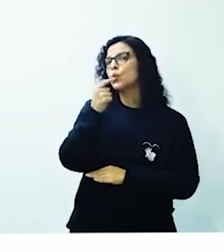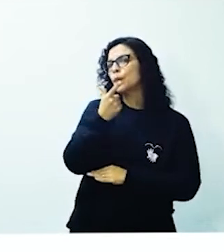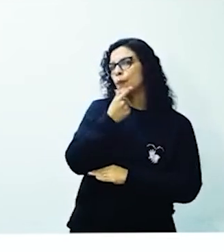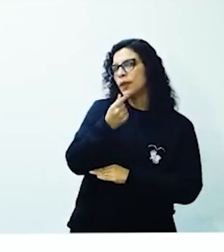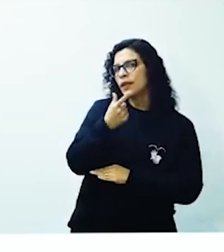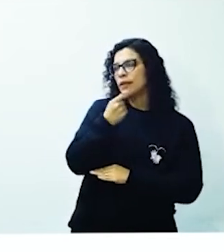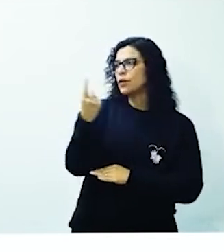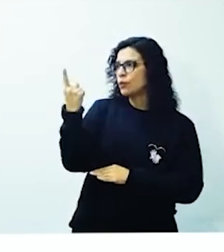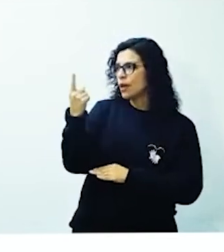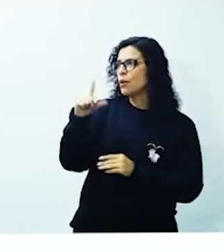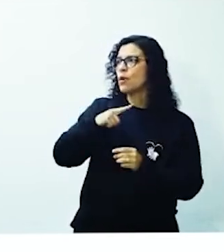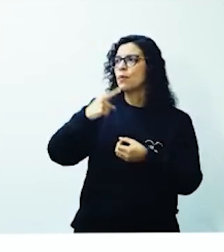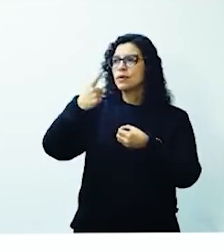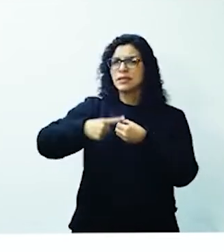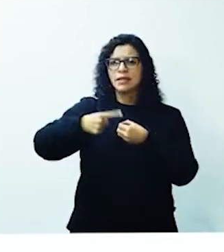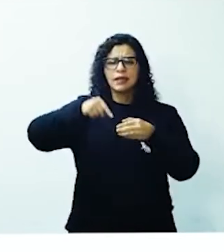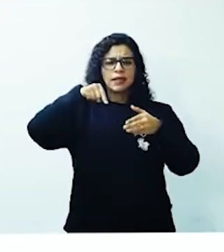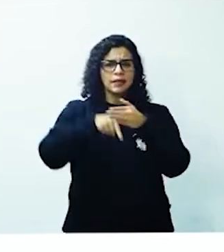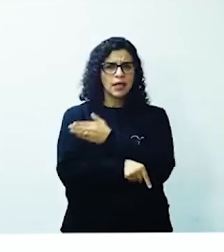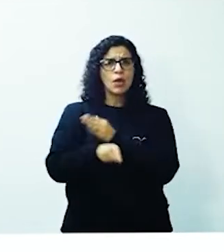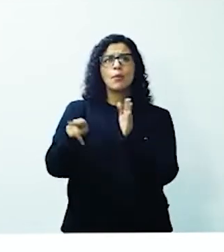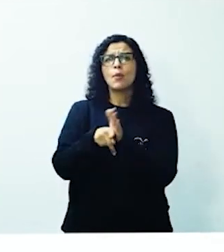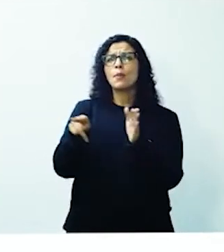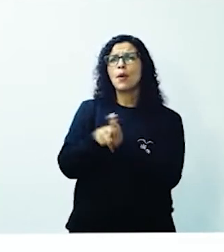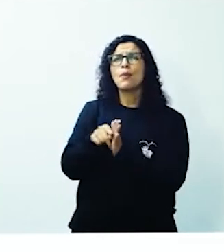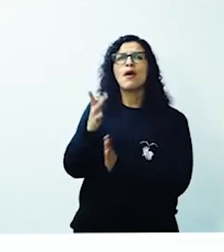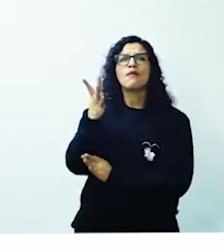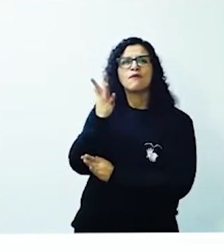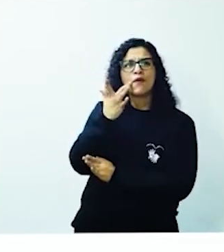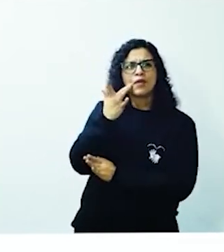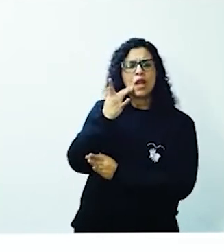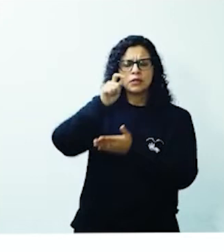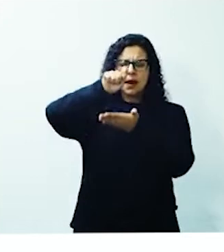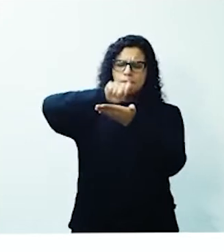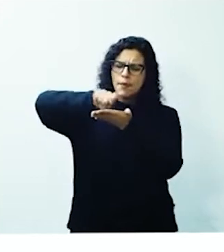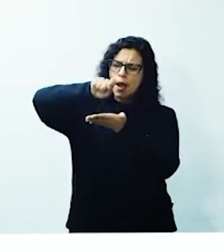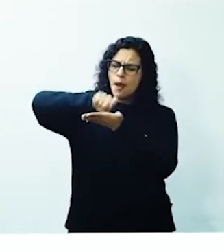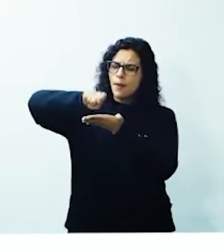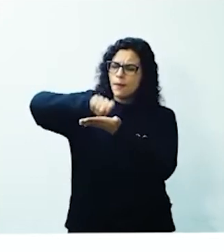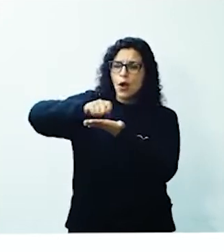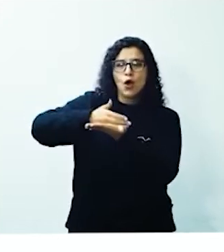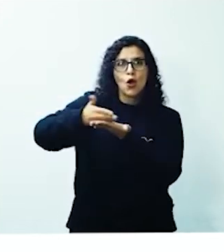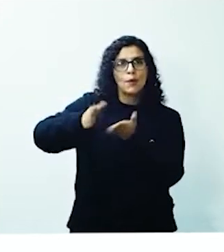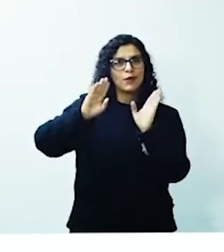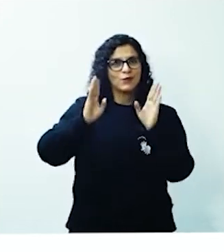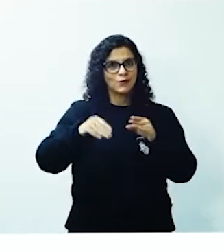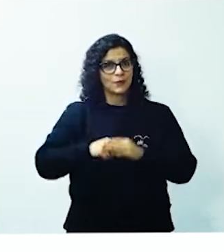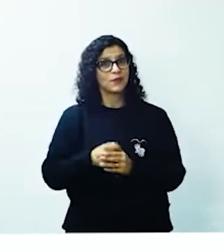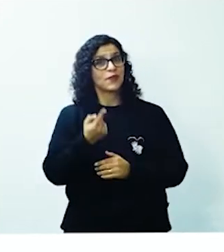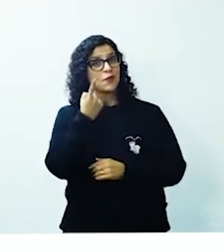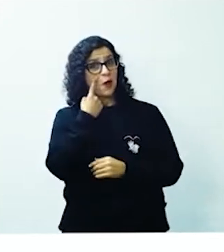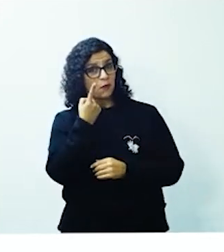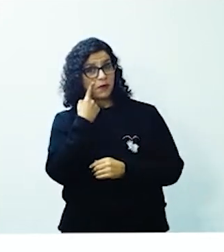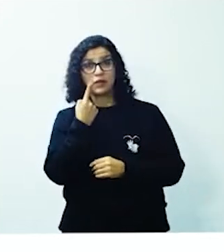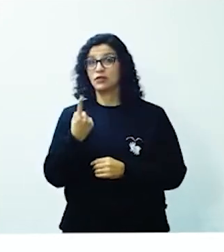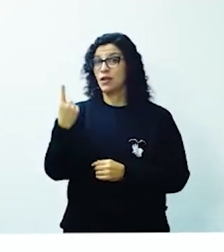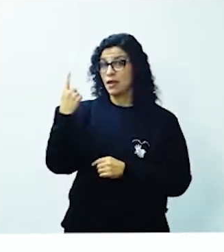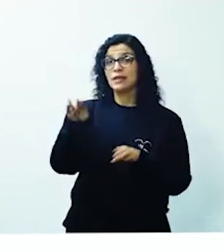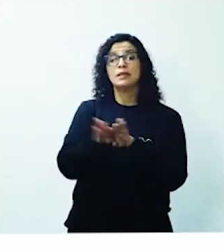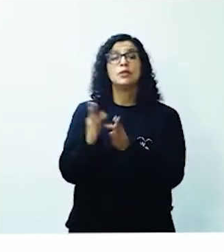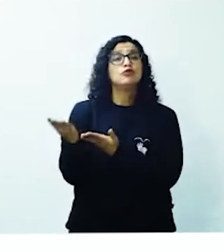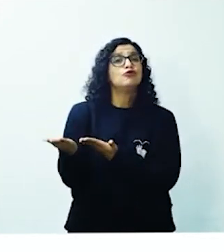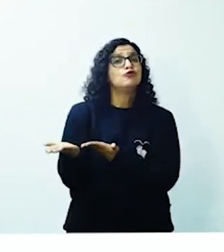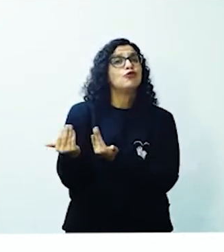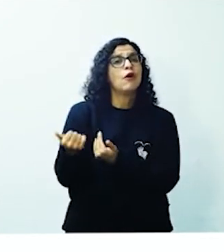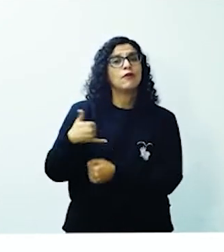Alto Santo, interior do Ceará, rabiscava seus primeiros versos. Olha só que bacana, tão